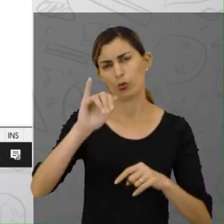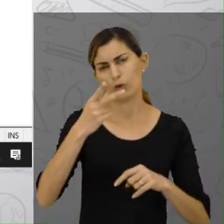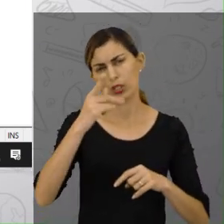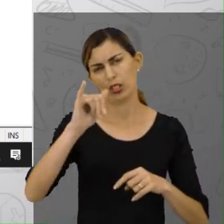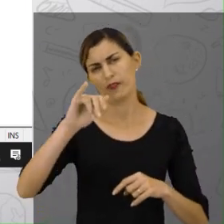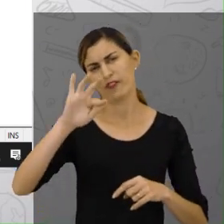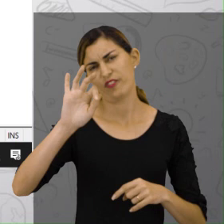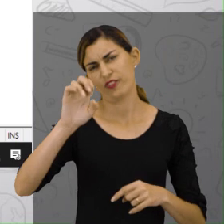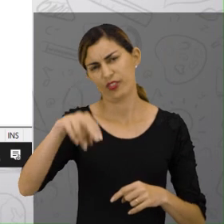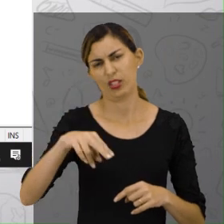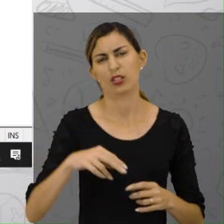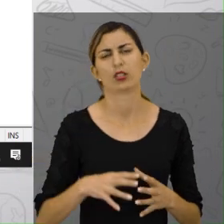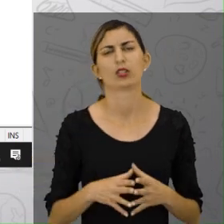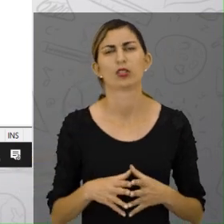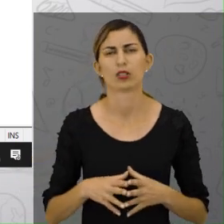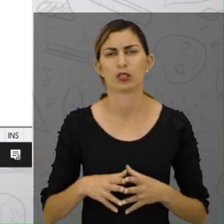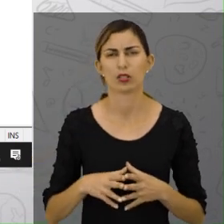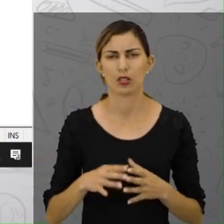ao if.